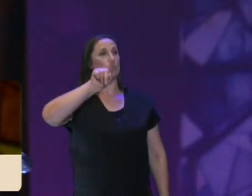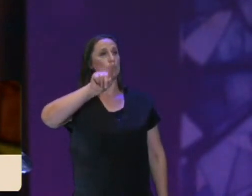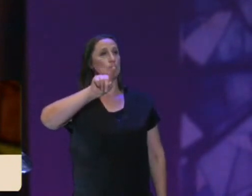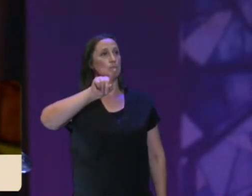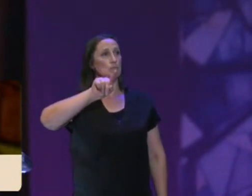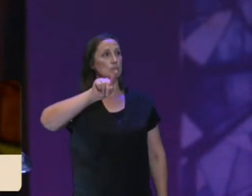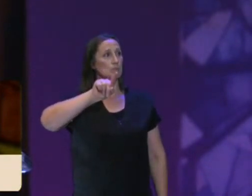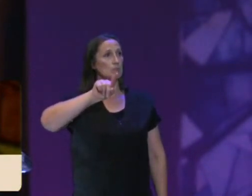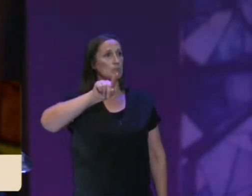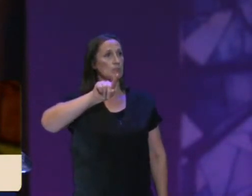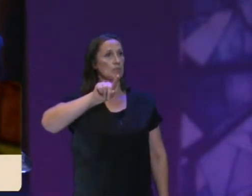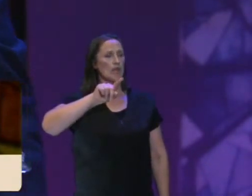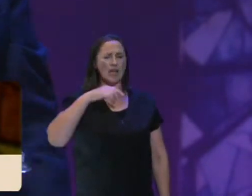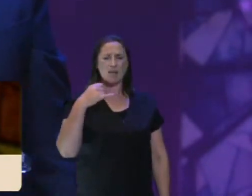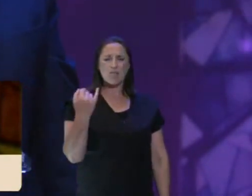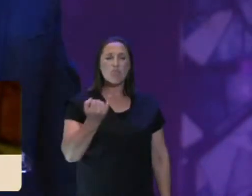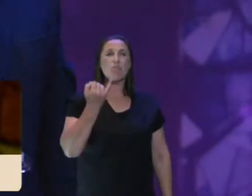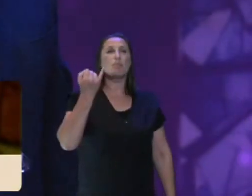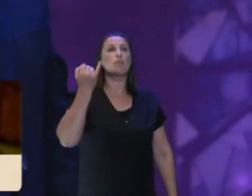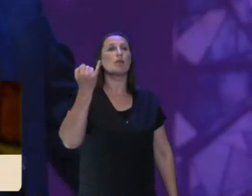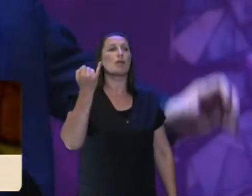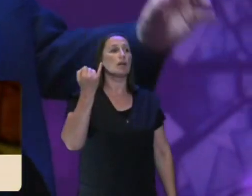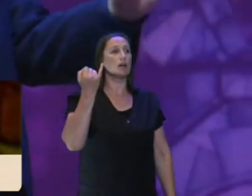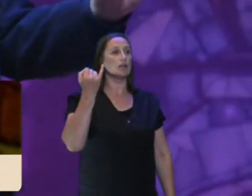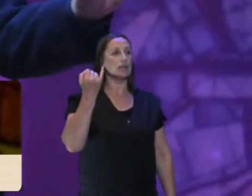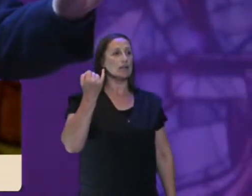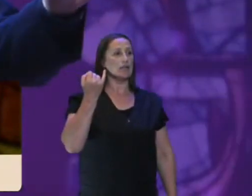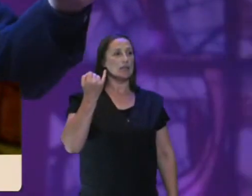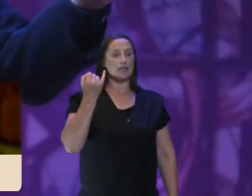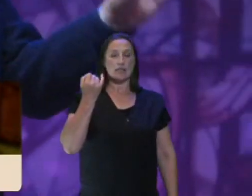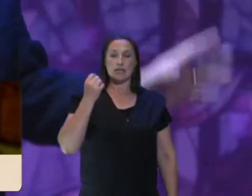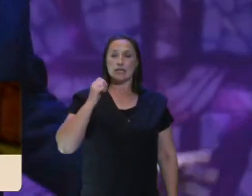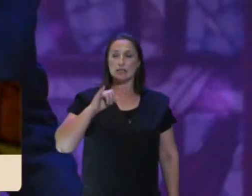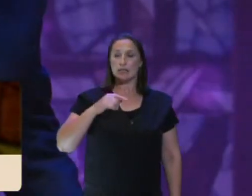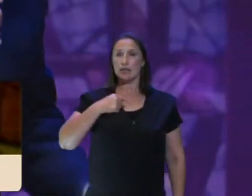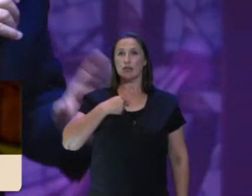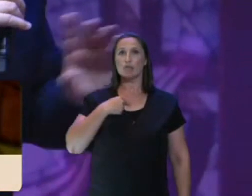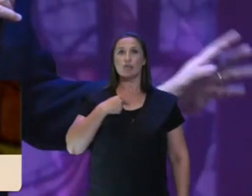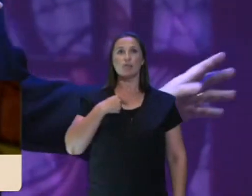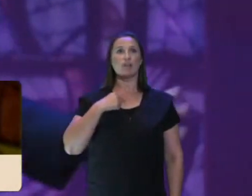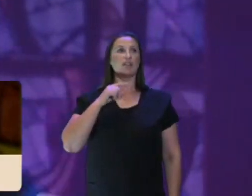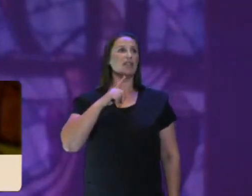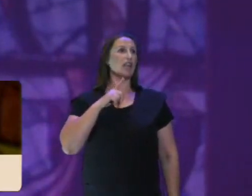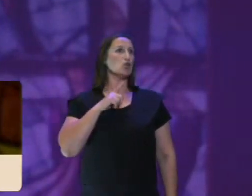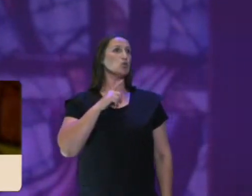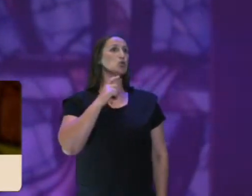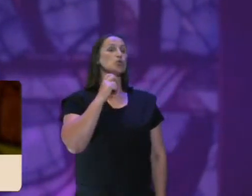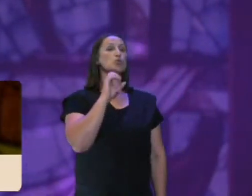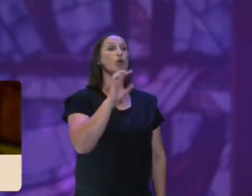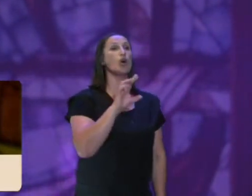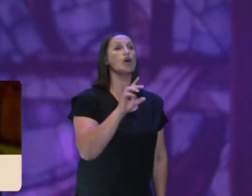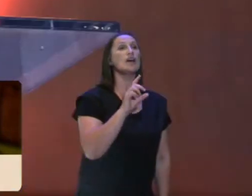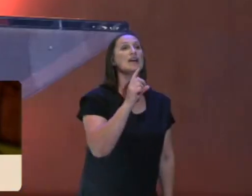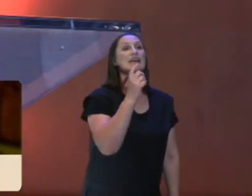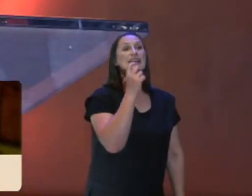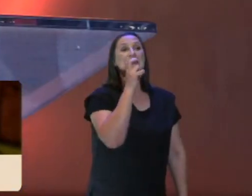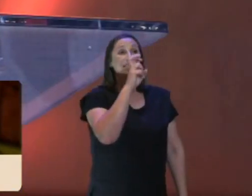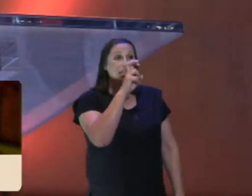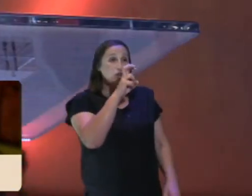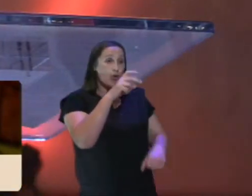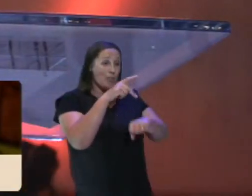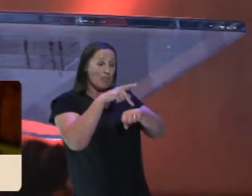E aí não importa se eu tenho 5 pedrinhas e uma funda, só isso. E se o